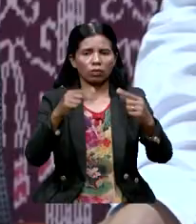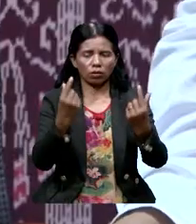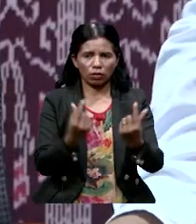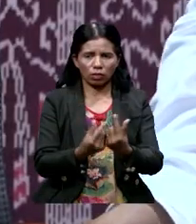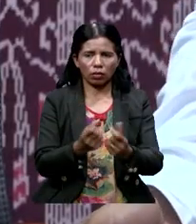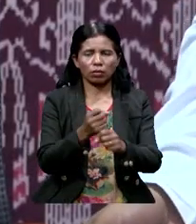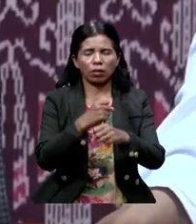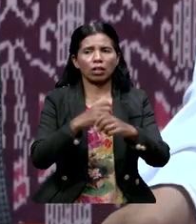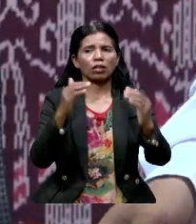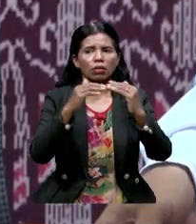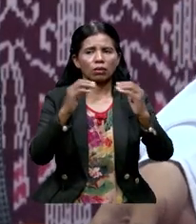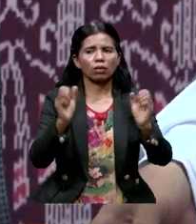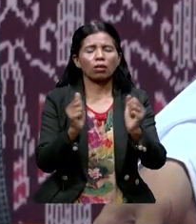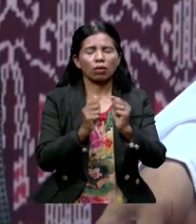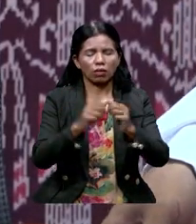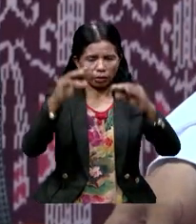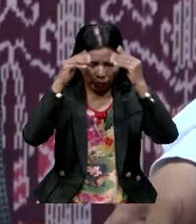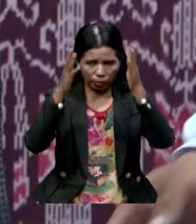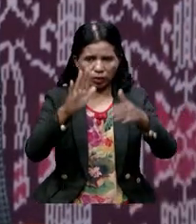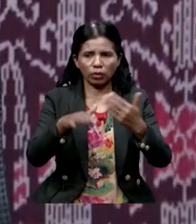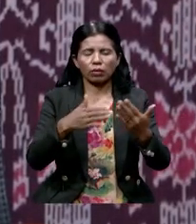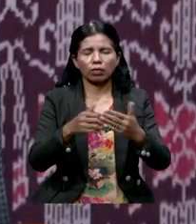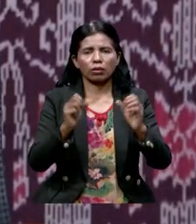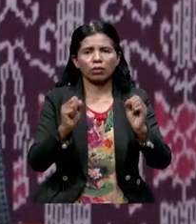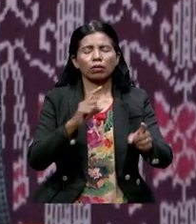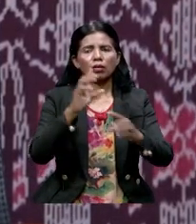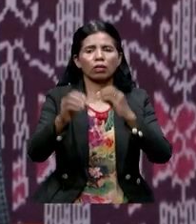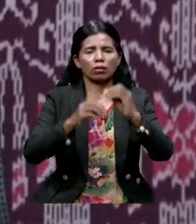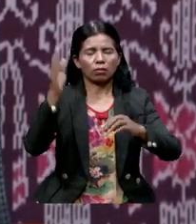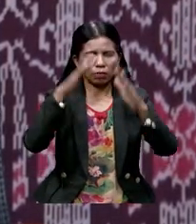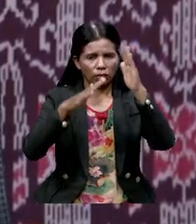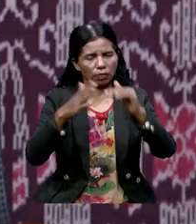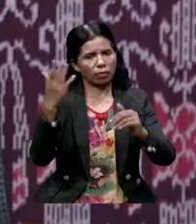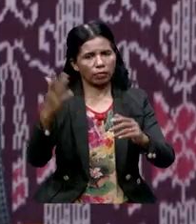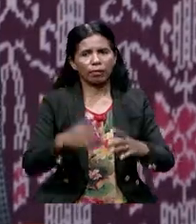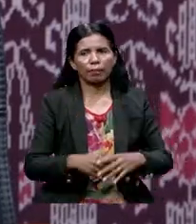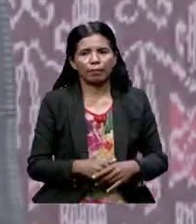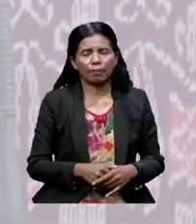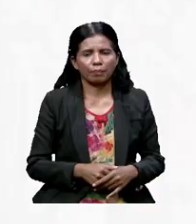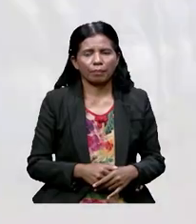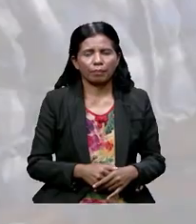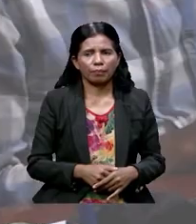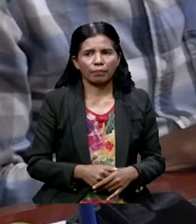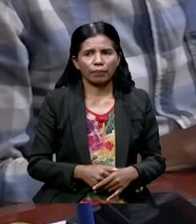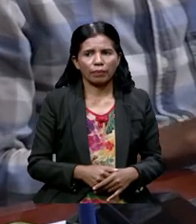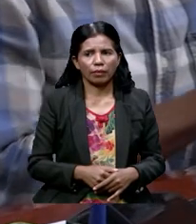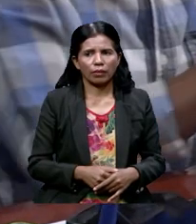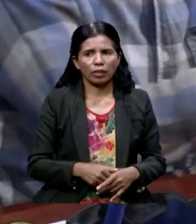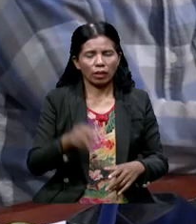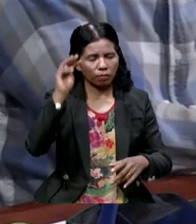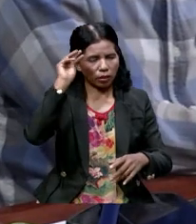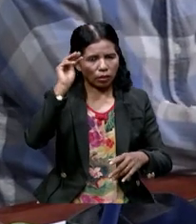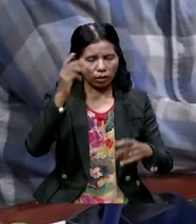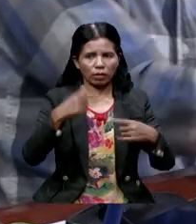Torre ao Diálogo, o ex-professores contratado Cira, o de soluciona o problema refere. Car possível, excelência ministra